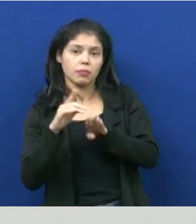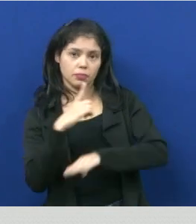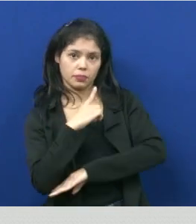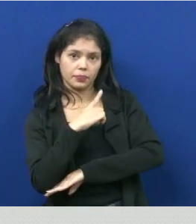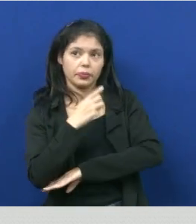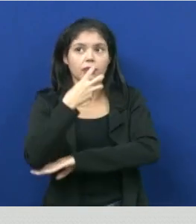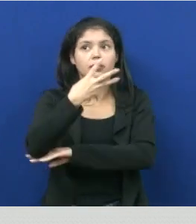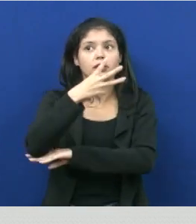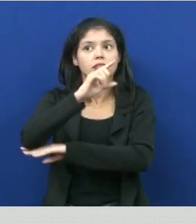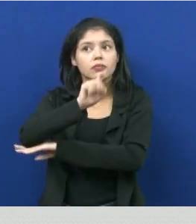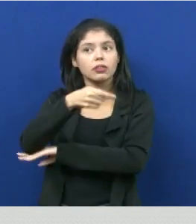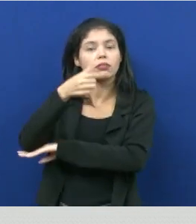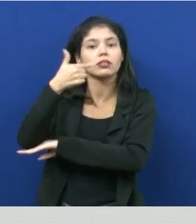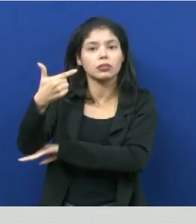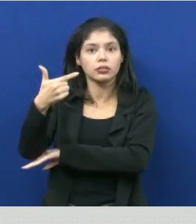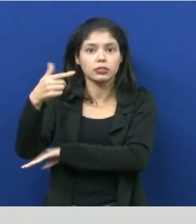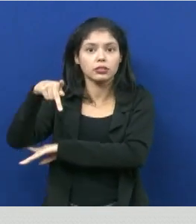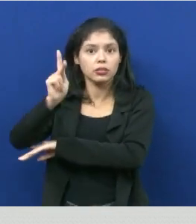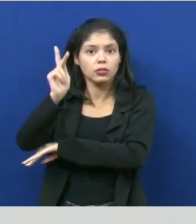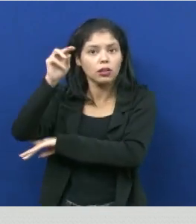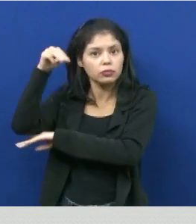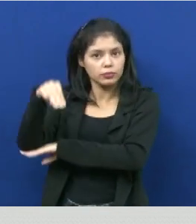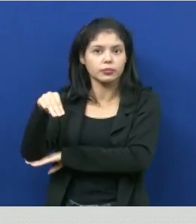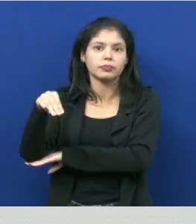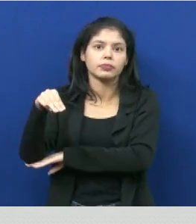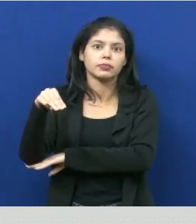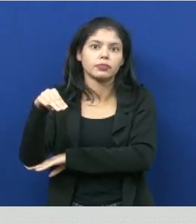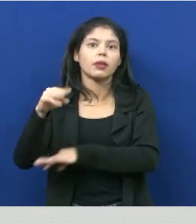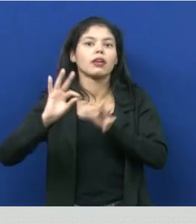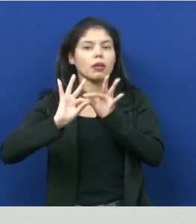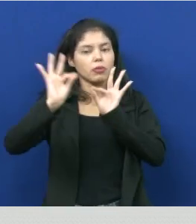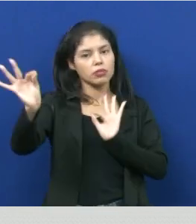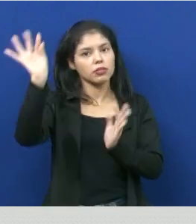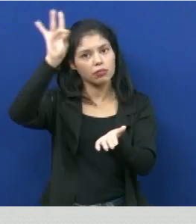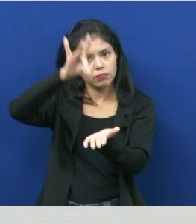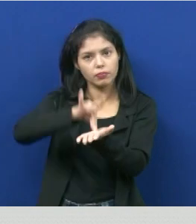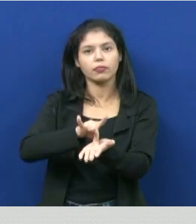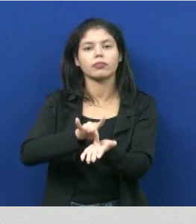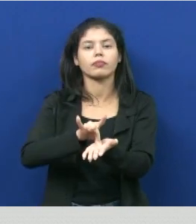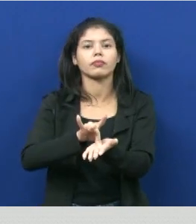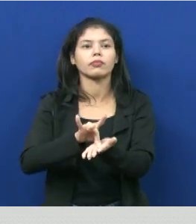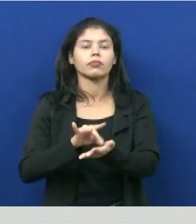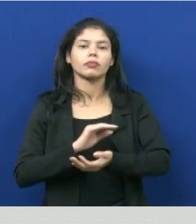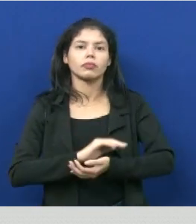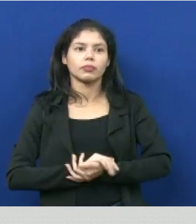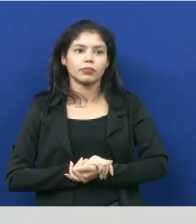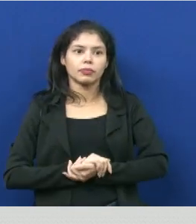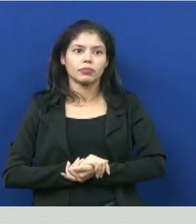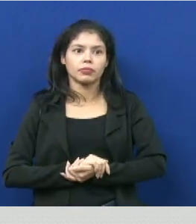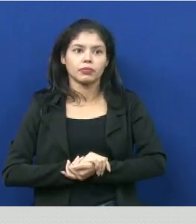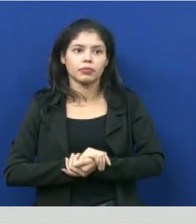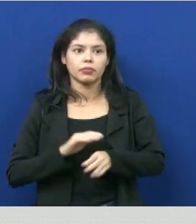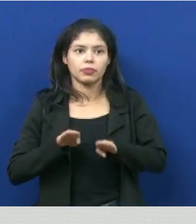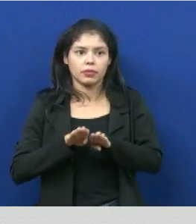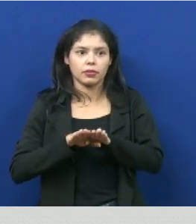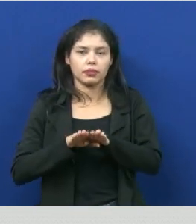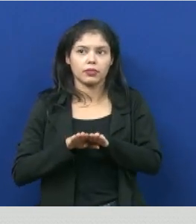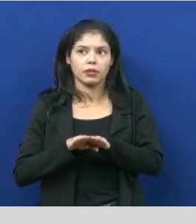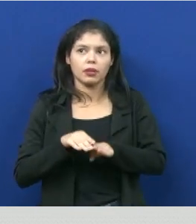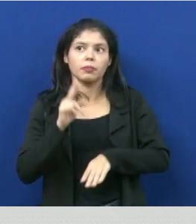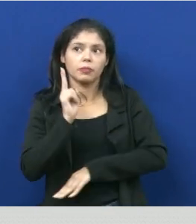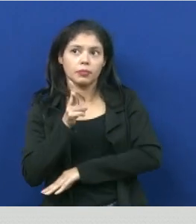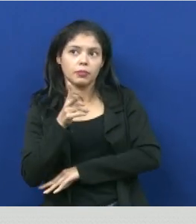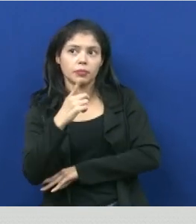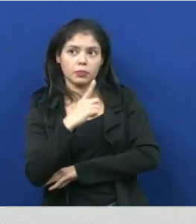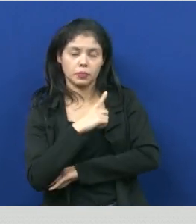também 3,2 agora em quilômetros na medida real. É necessário,